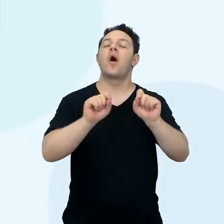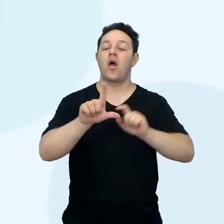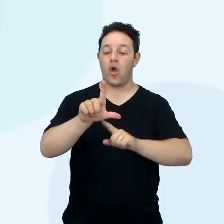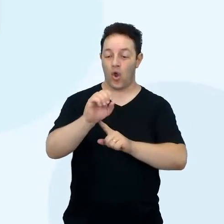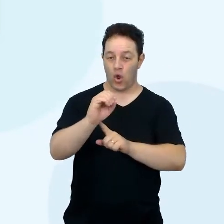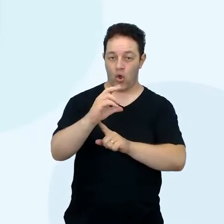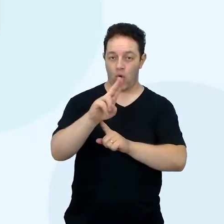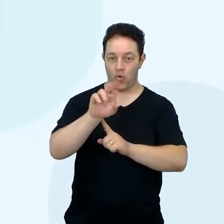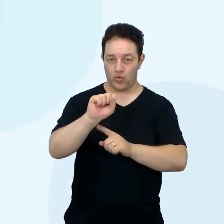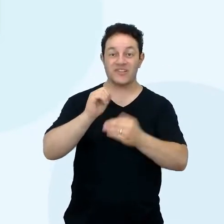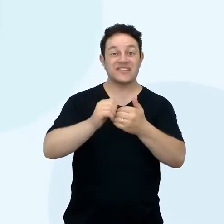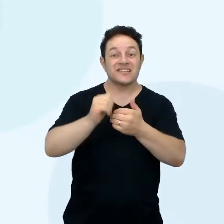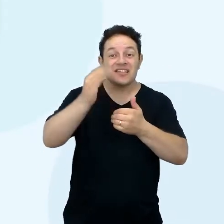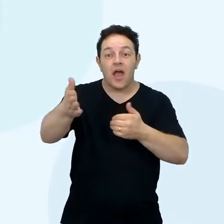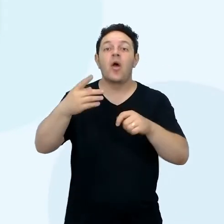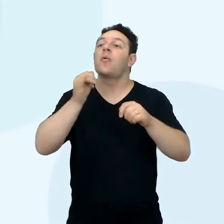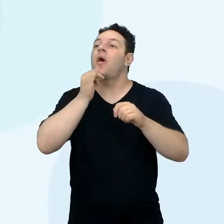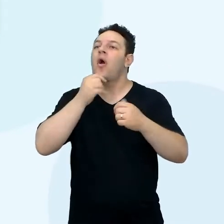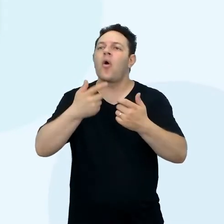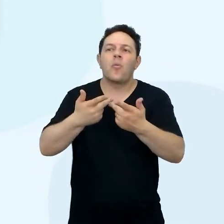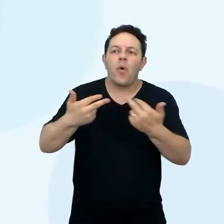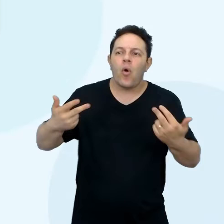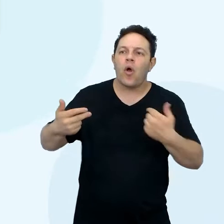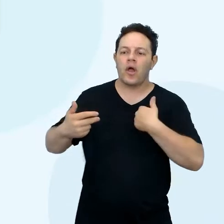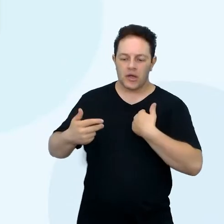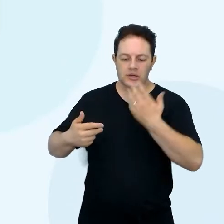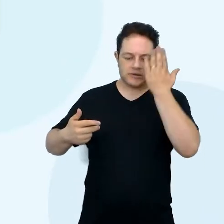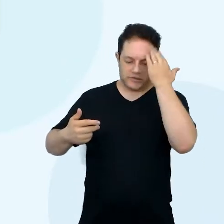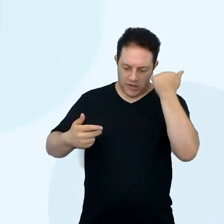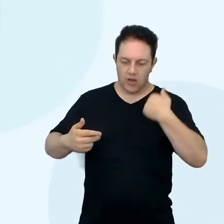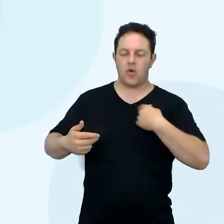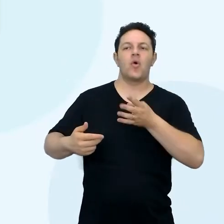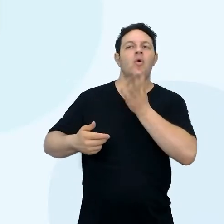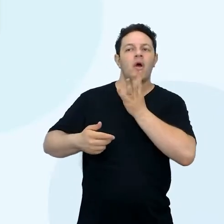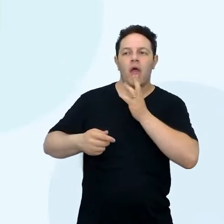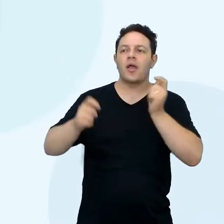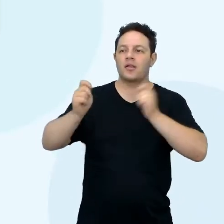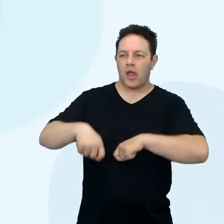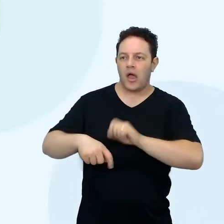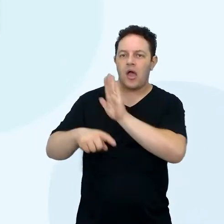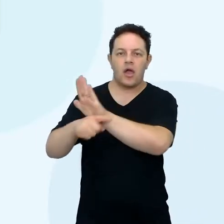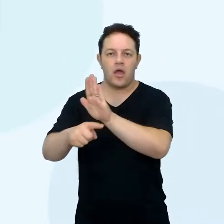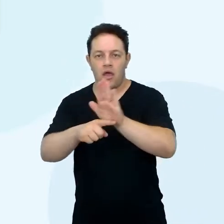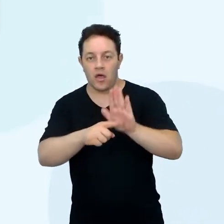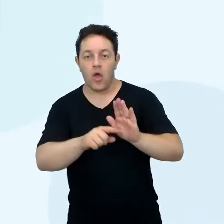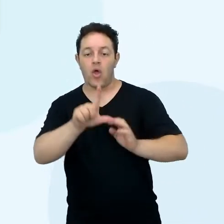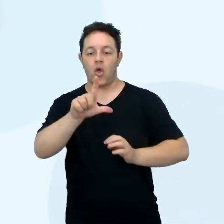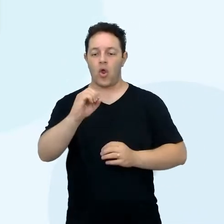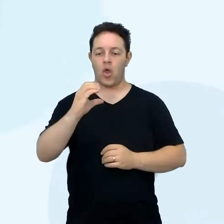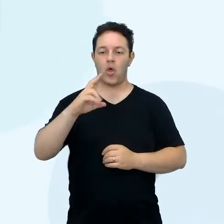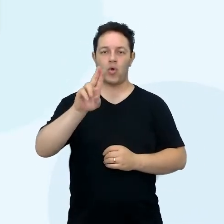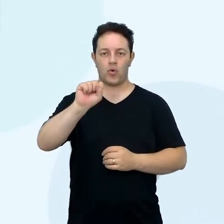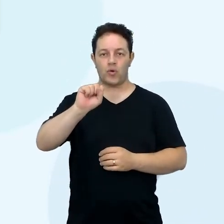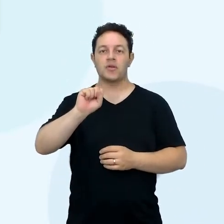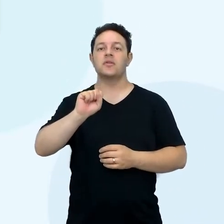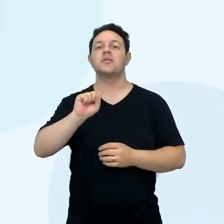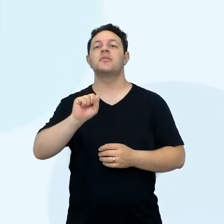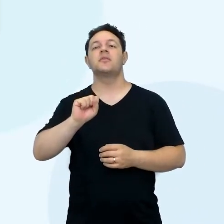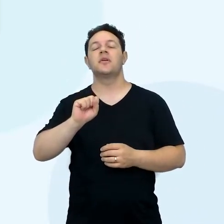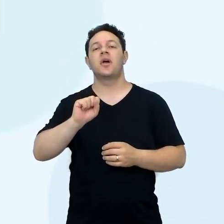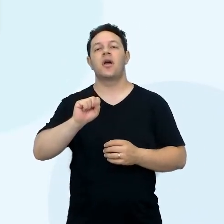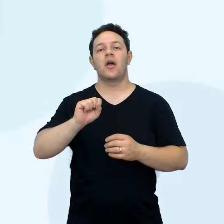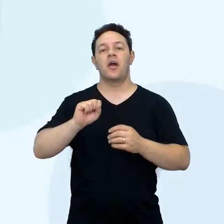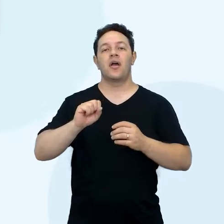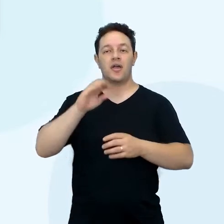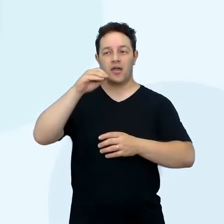você depende daquilo que você sabe, daquilo que você conhece para fazer algo dar certo. E o locus externo é quando você depende